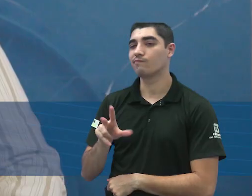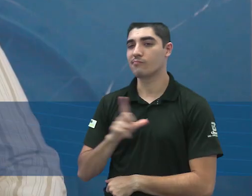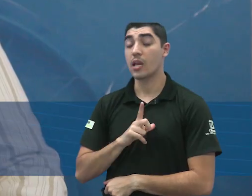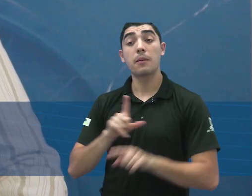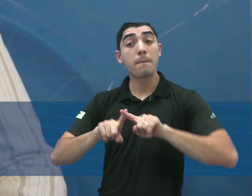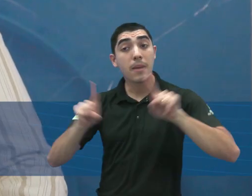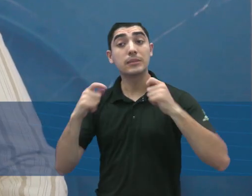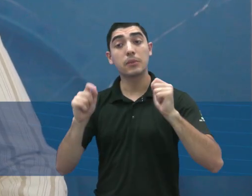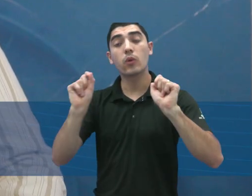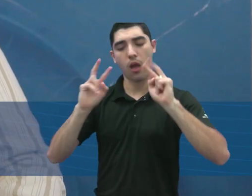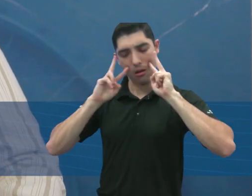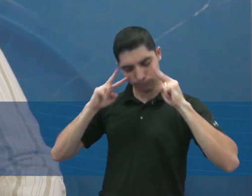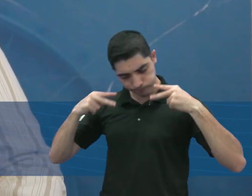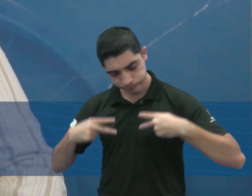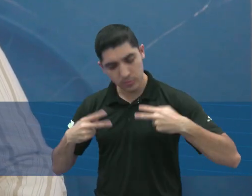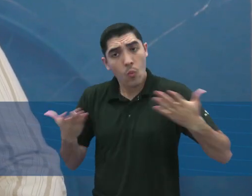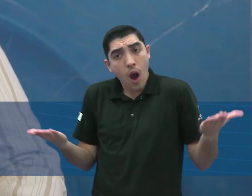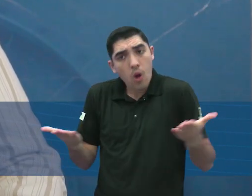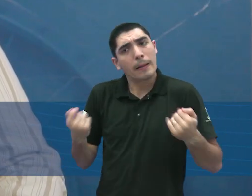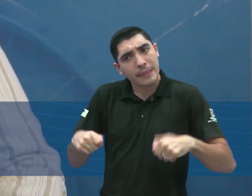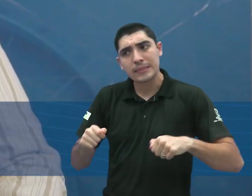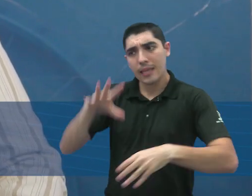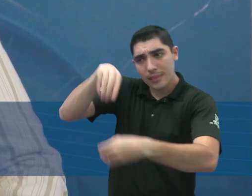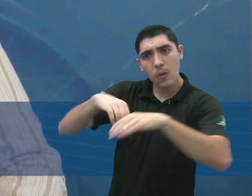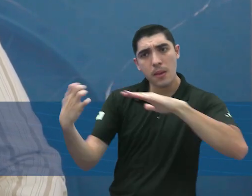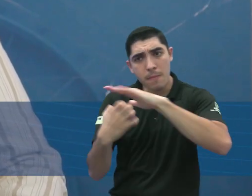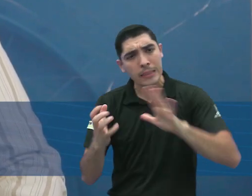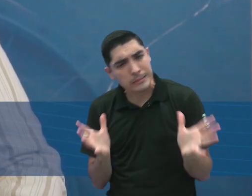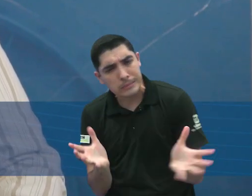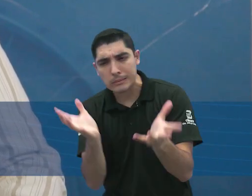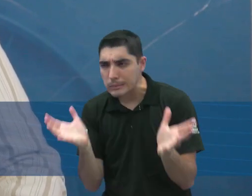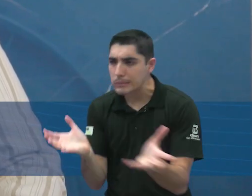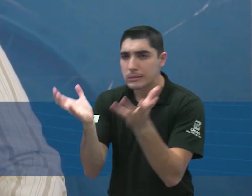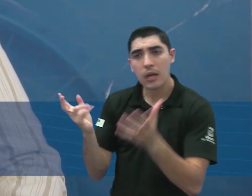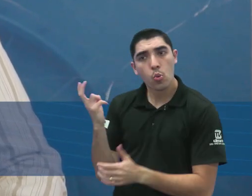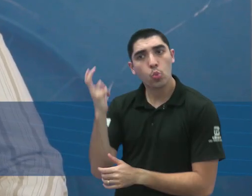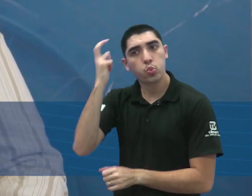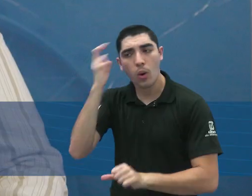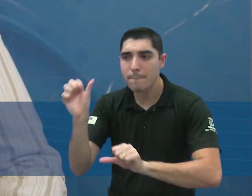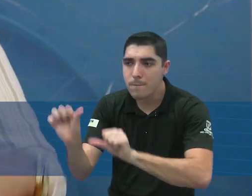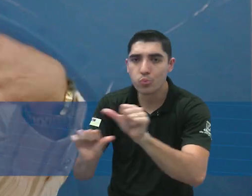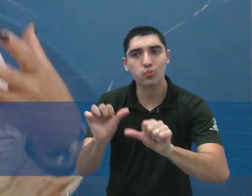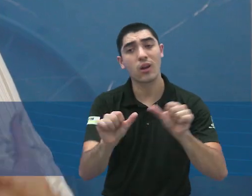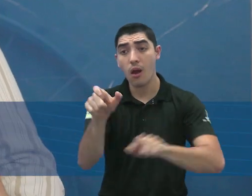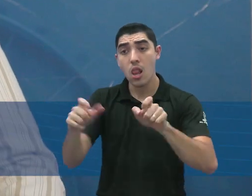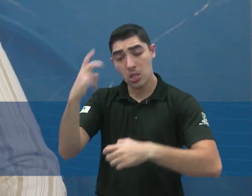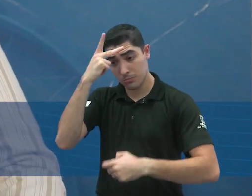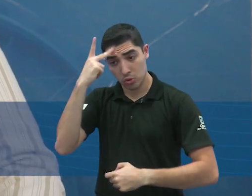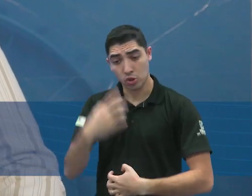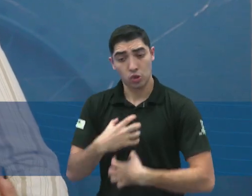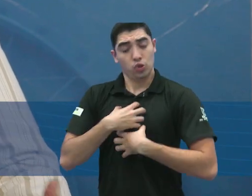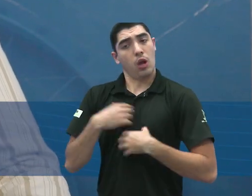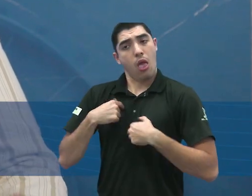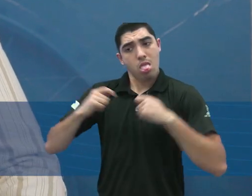que venham ser criados, né, culturas dentro das empresas que gerem esses ambientes para que as pessoas se sintam pertencentes àquele ambiente,